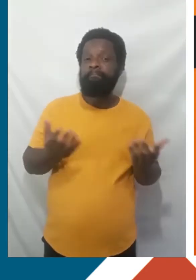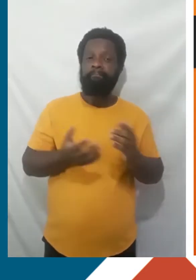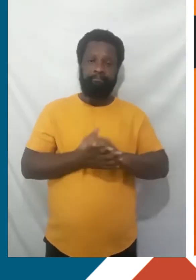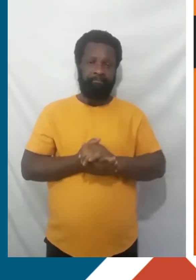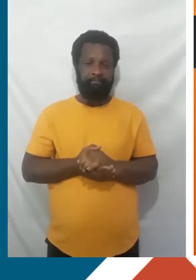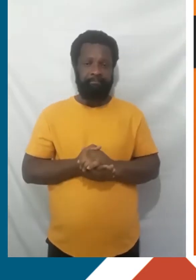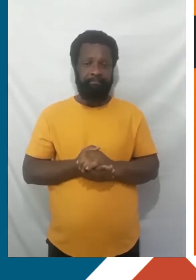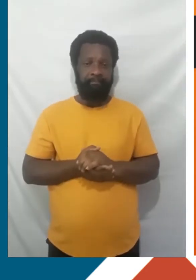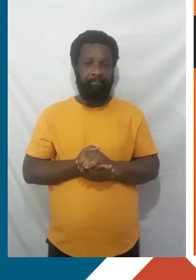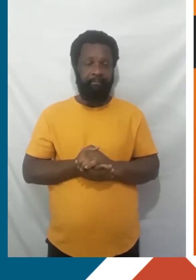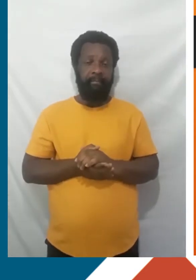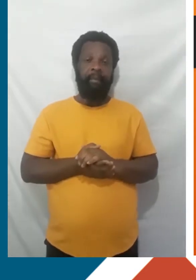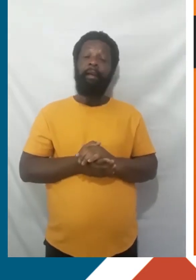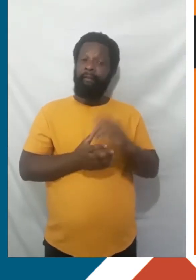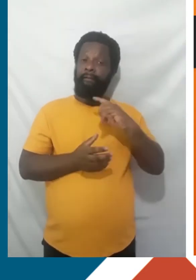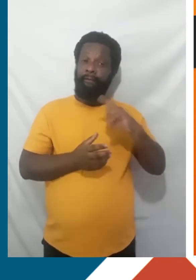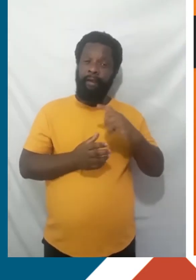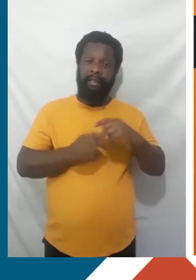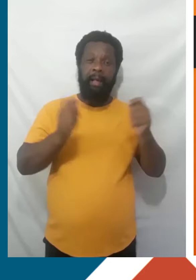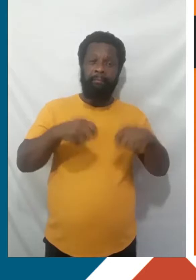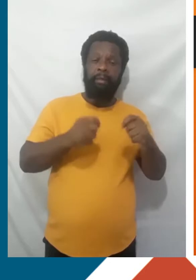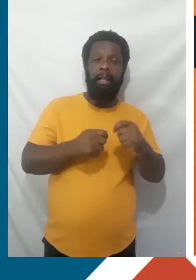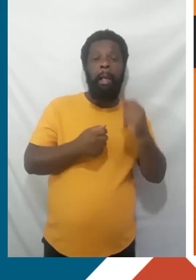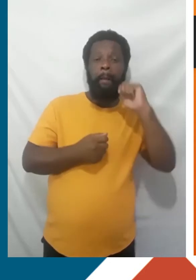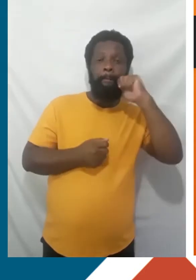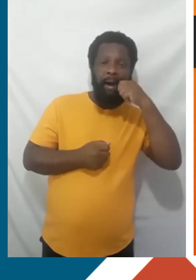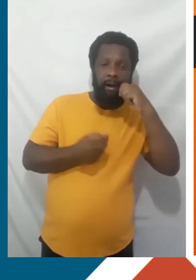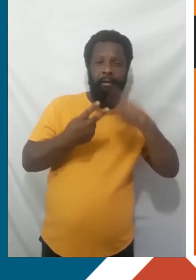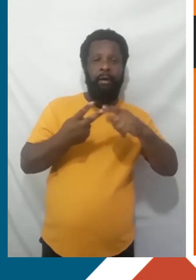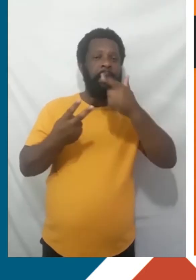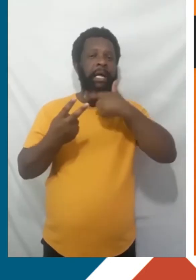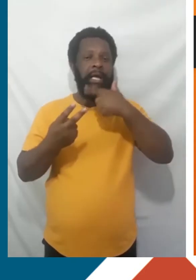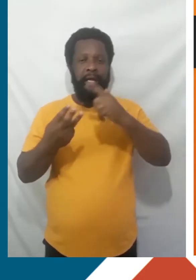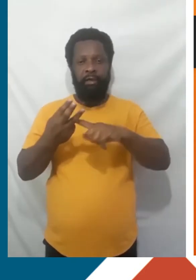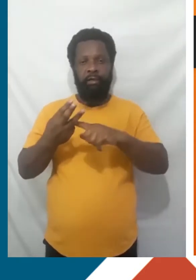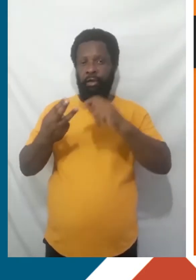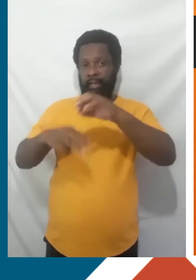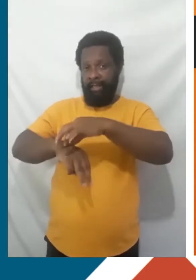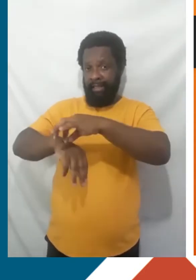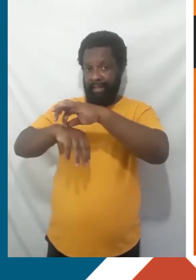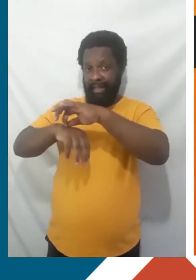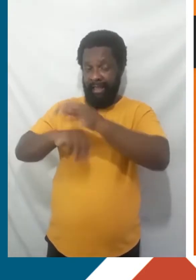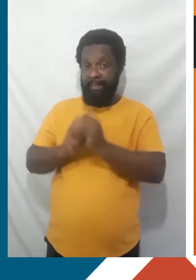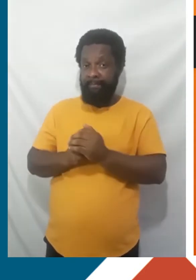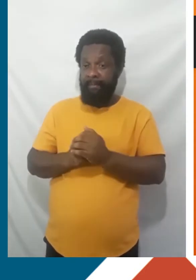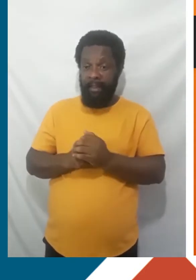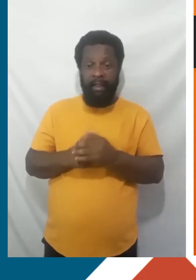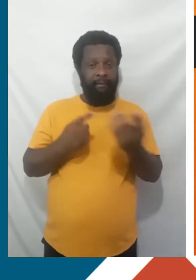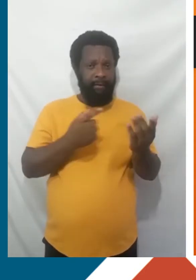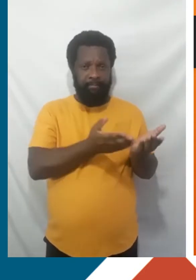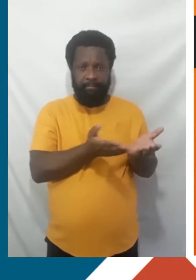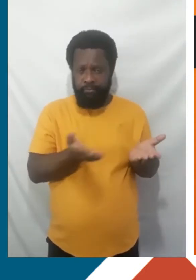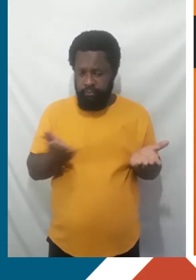sanduíche? Então, dadas as possibilidades de pão, de queijo e de carne, em problemas